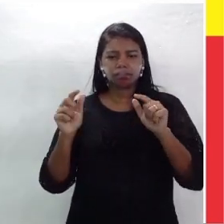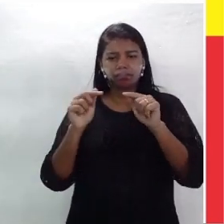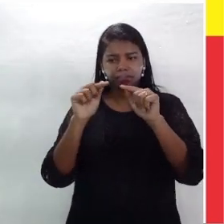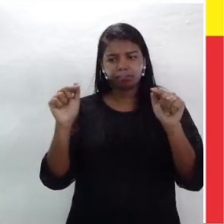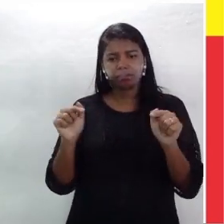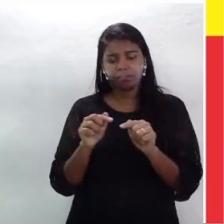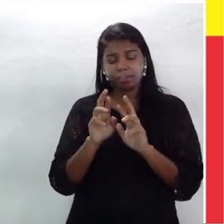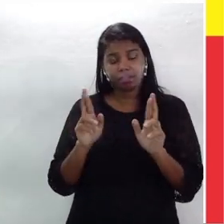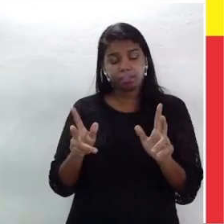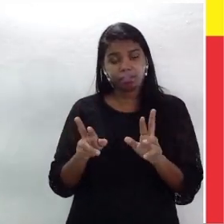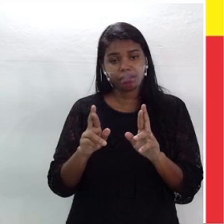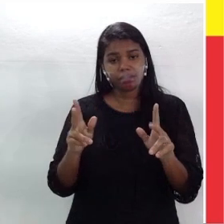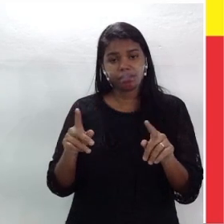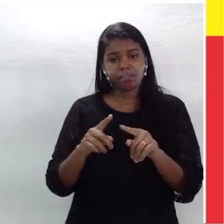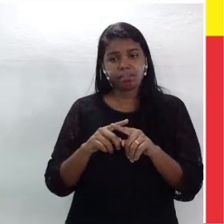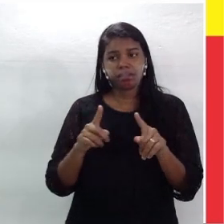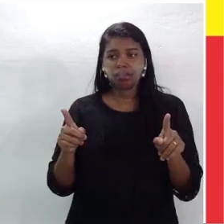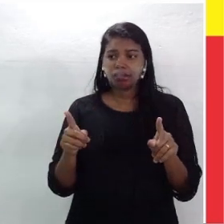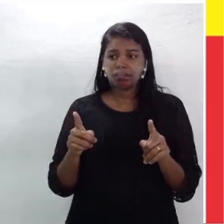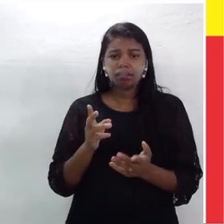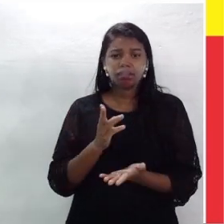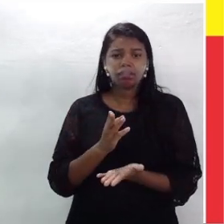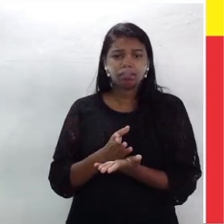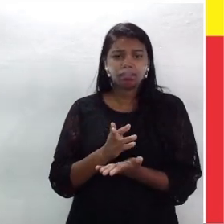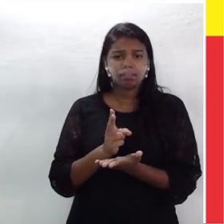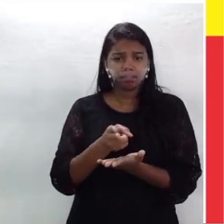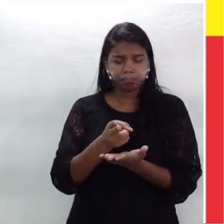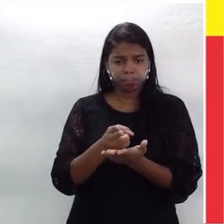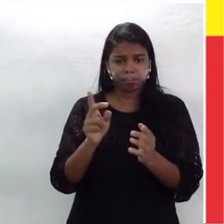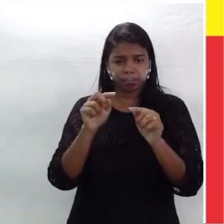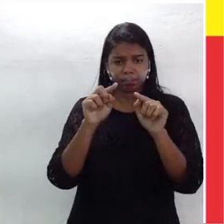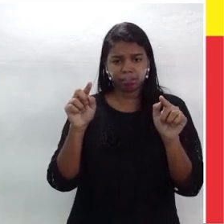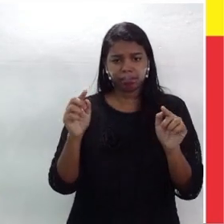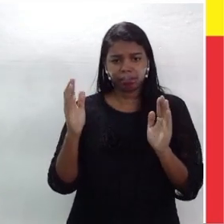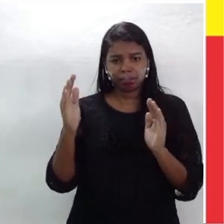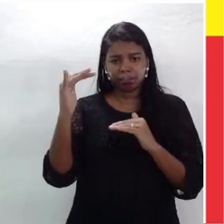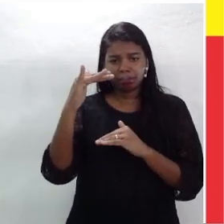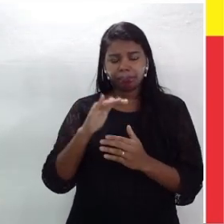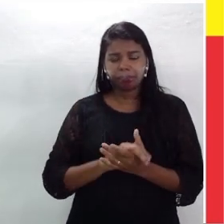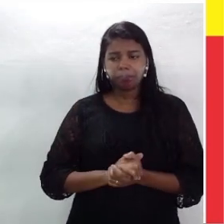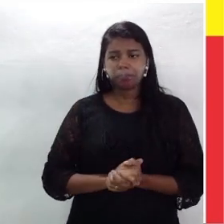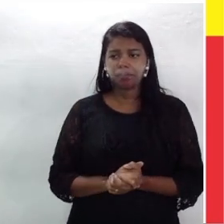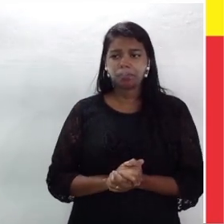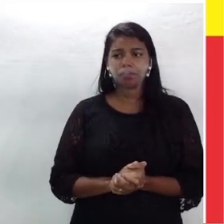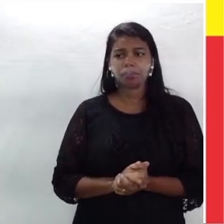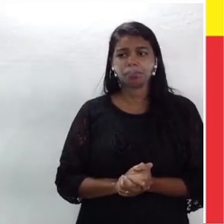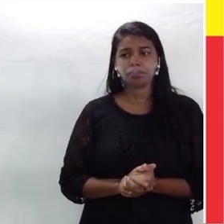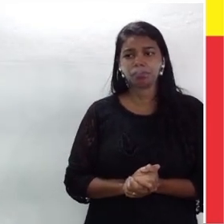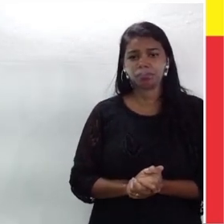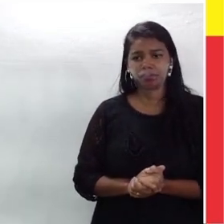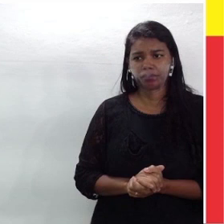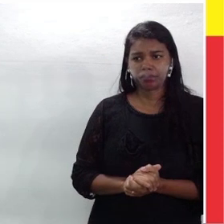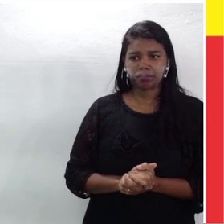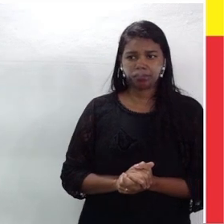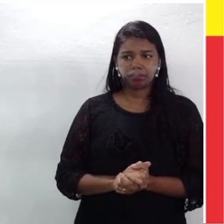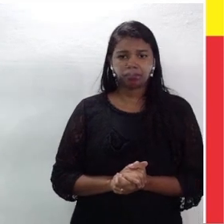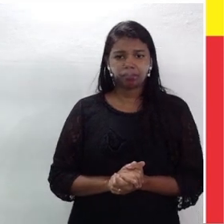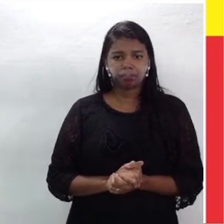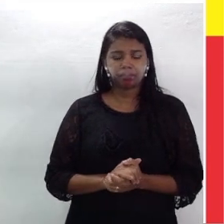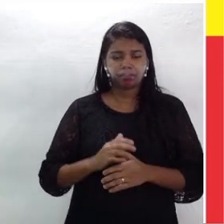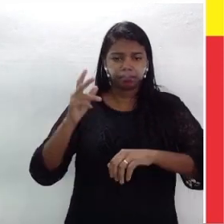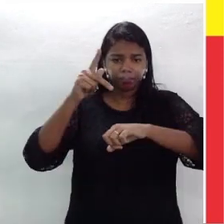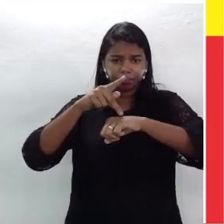é diferente, mas segue o mesmo princípio do cubo. O bloco retangular, ou